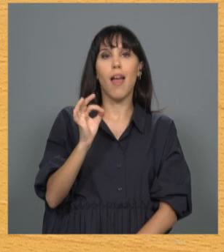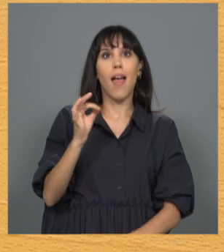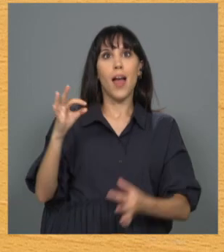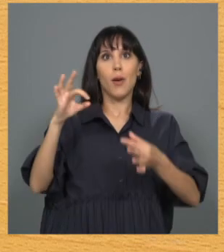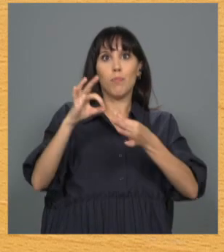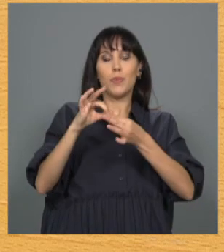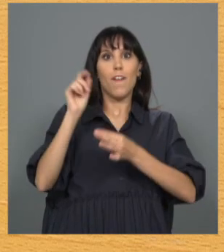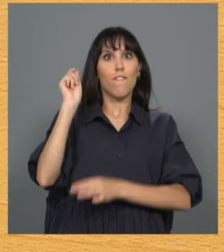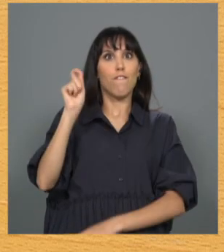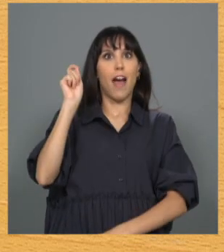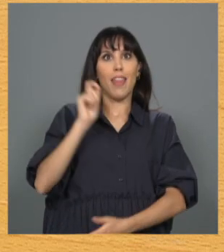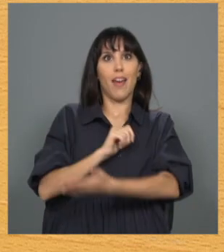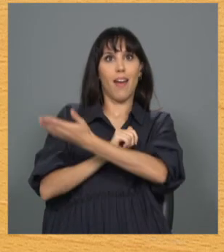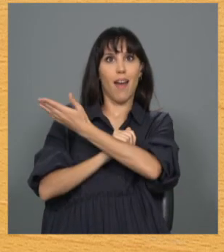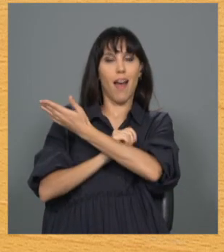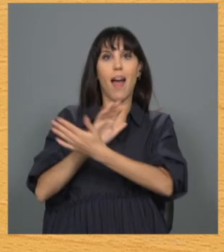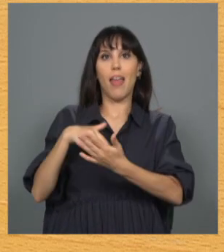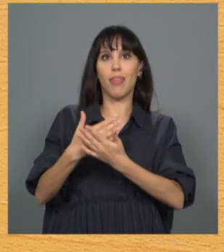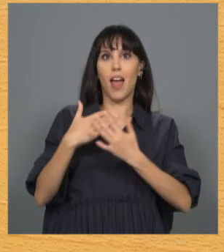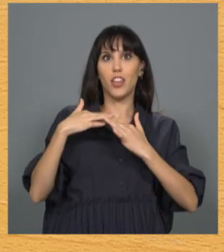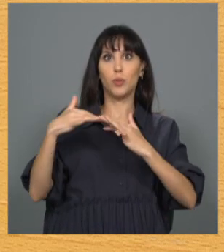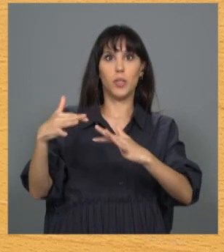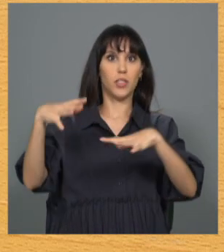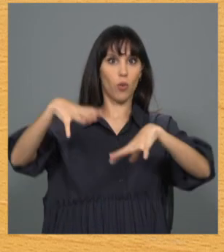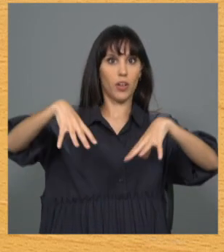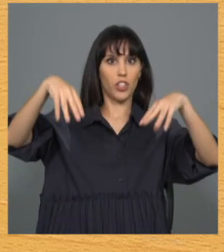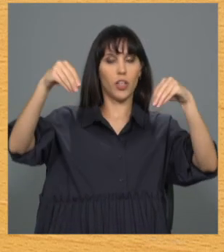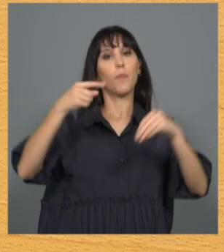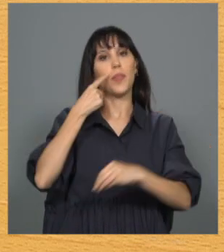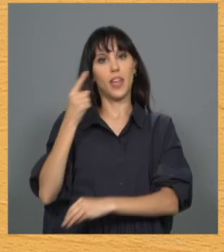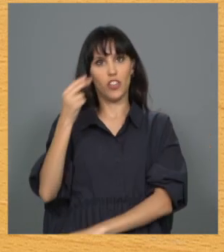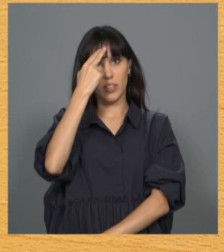que inspirou tantos castelos, que é este, o castelo de